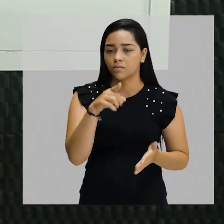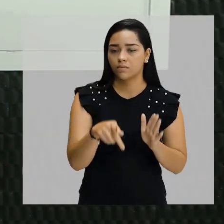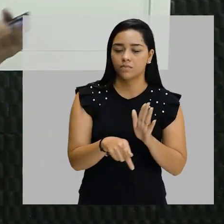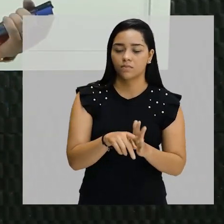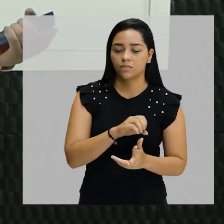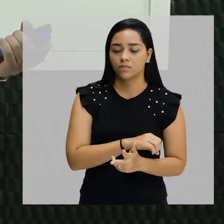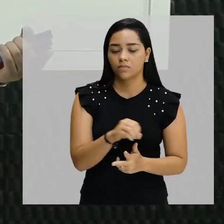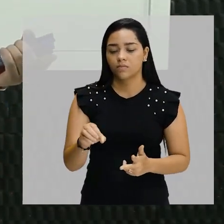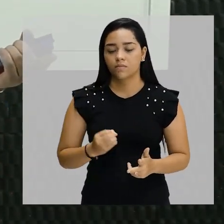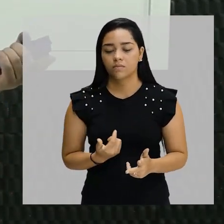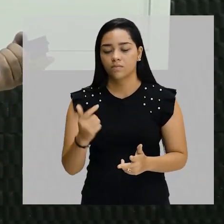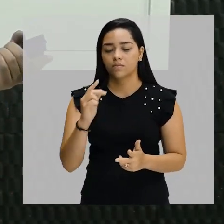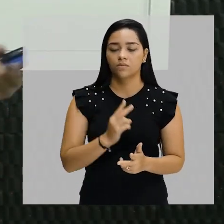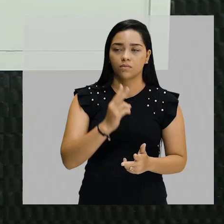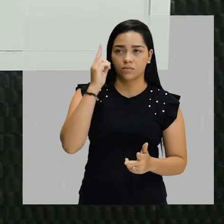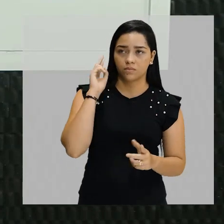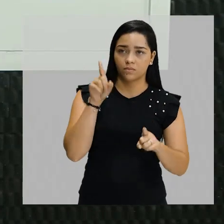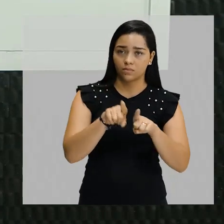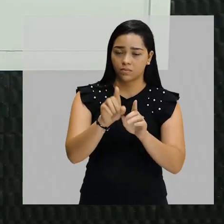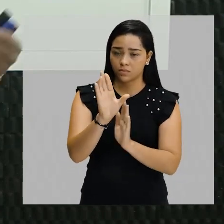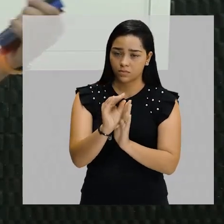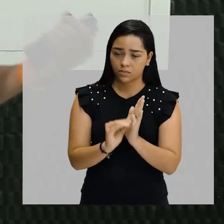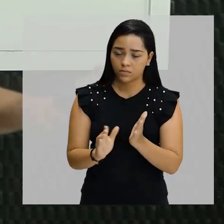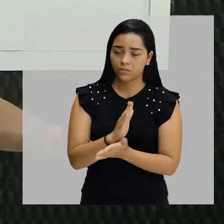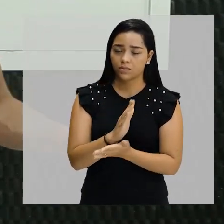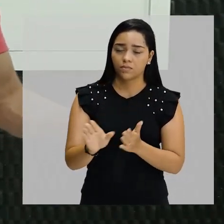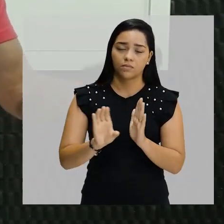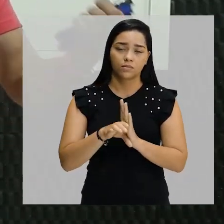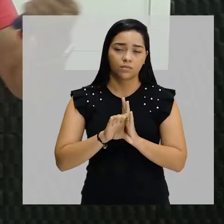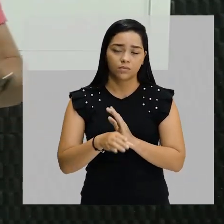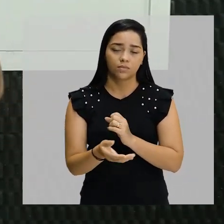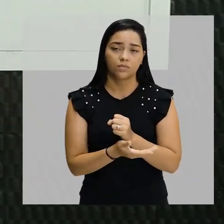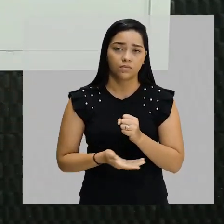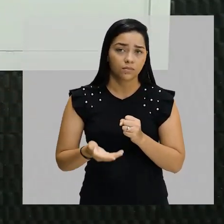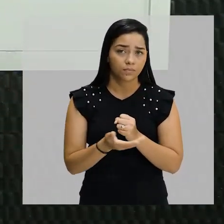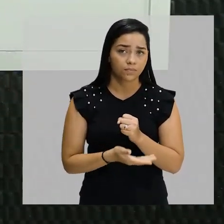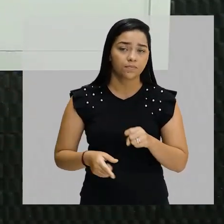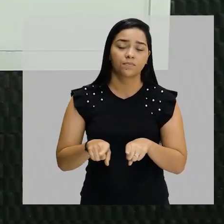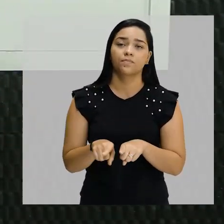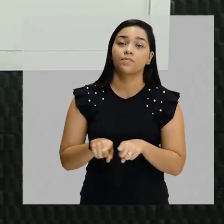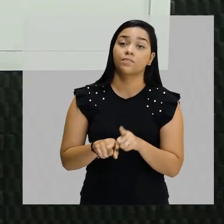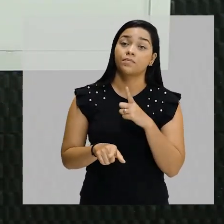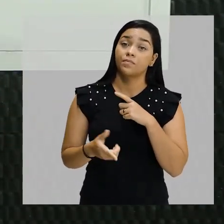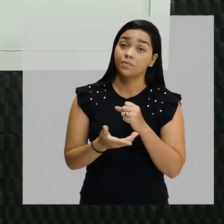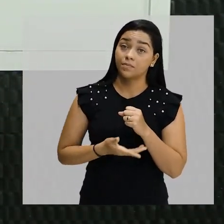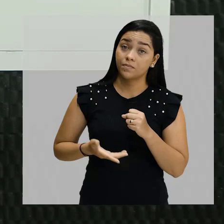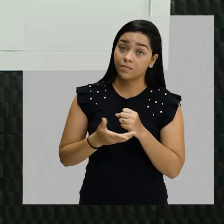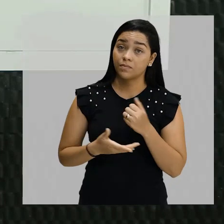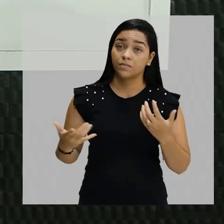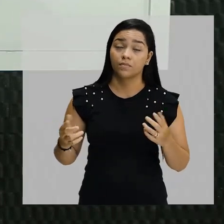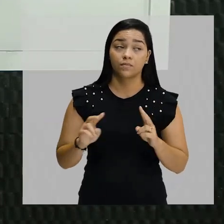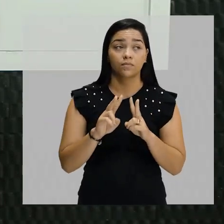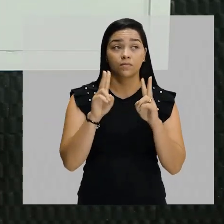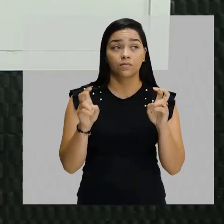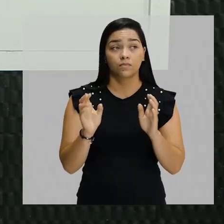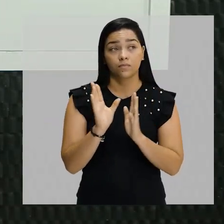o Enem ou vestibulares mais conteúdos alguns conceitos básicos tá E aí Por falar em básico Este é um